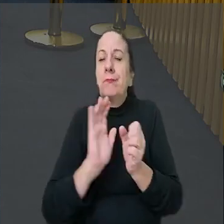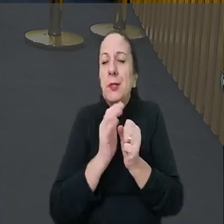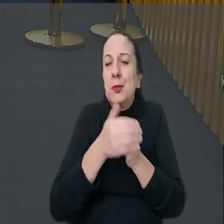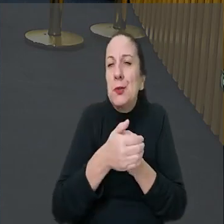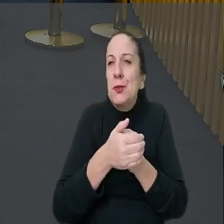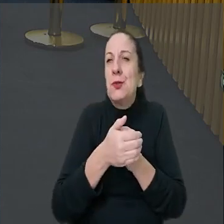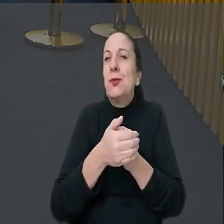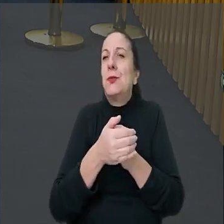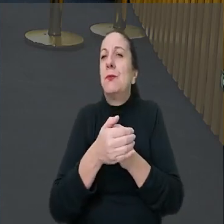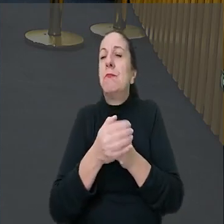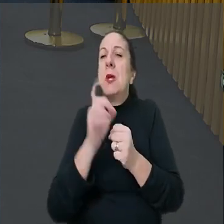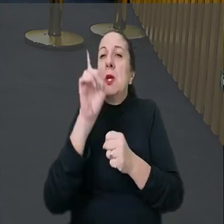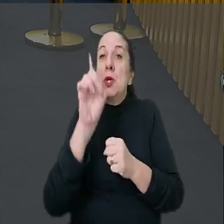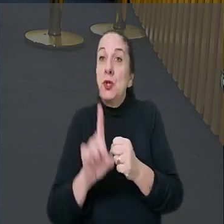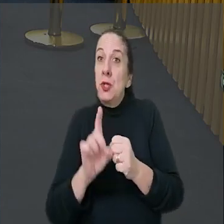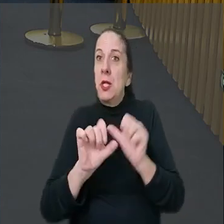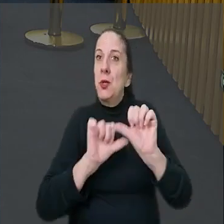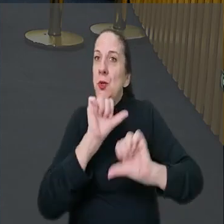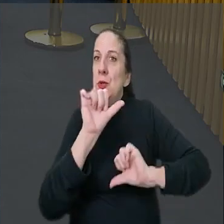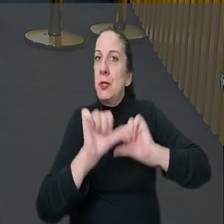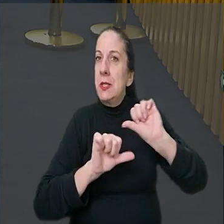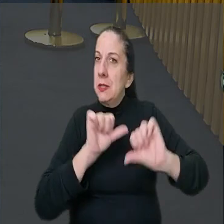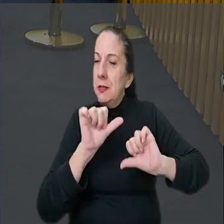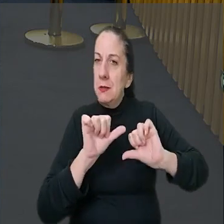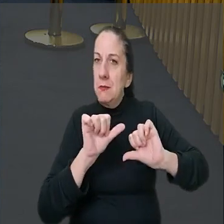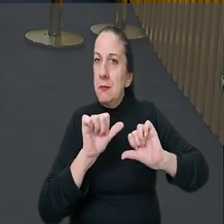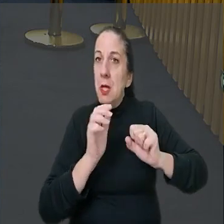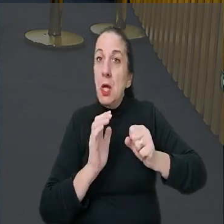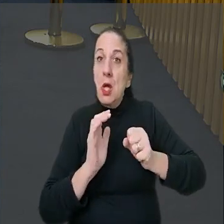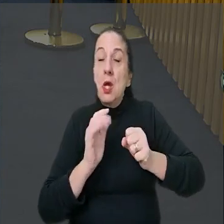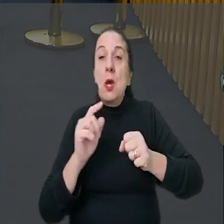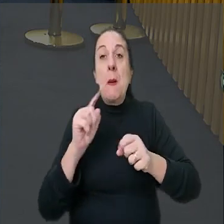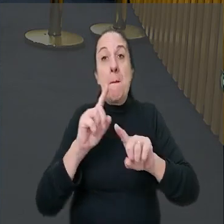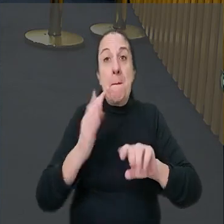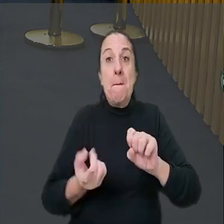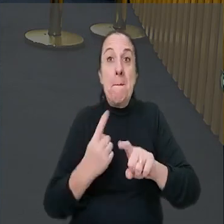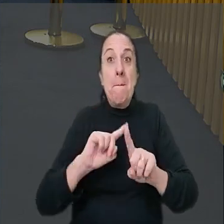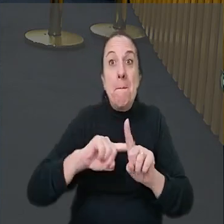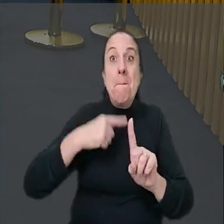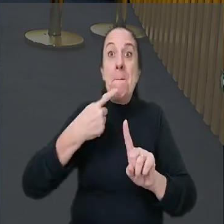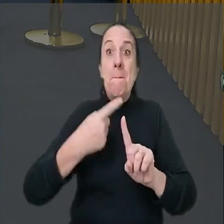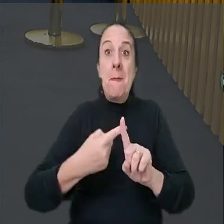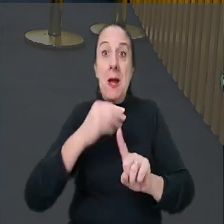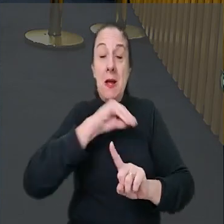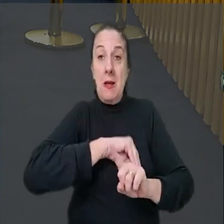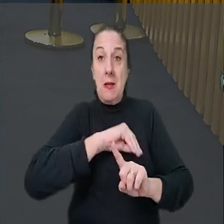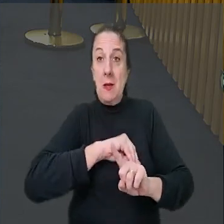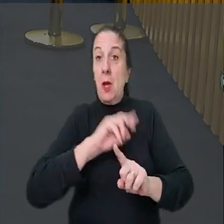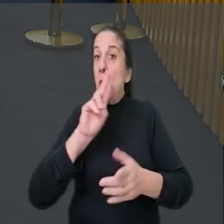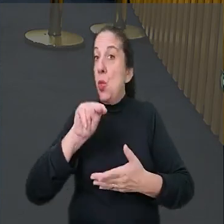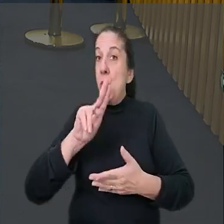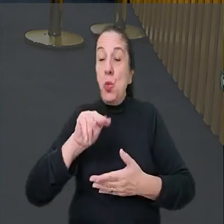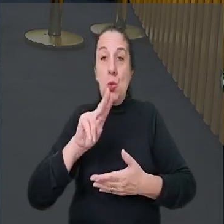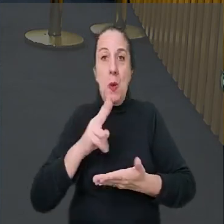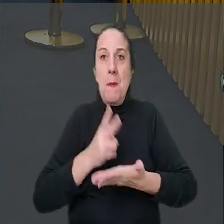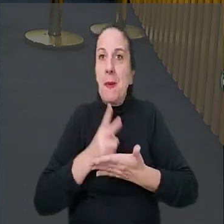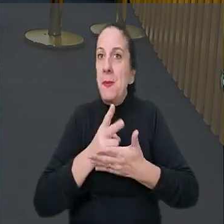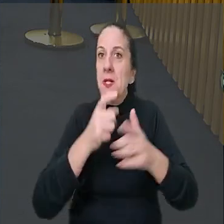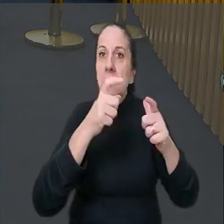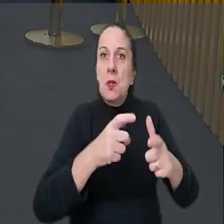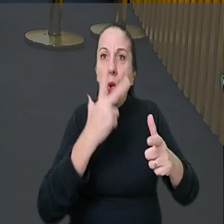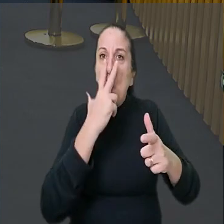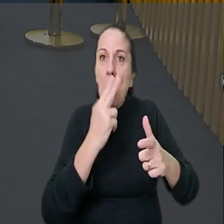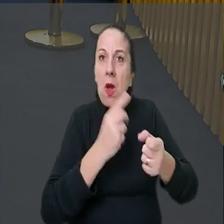direito de receber adicional de transferência de 25% sobre a remuneração, porque eles nunca permaneciam por muito tempo na